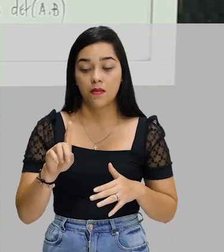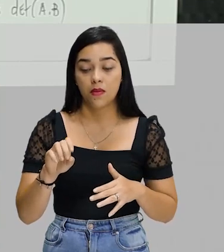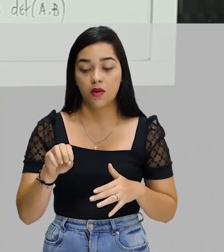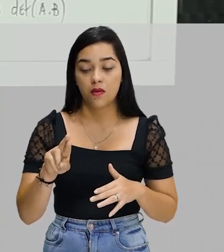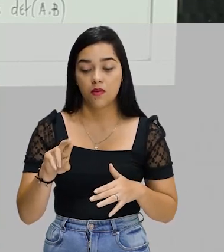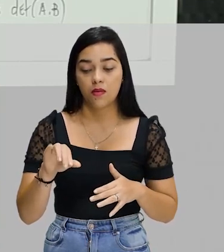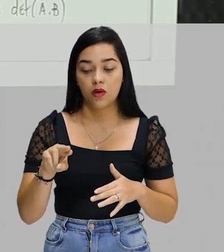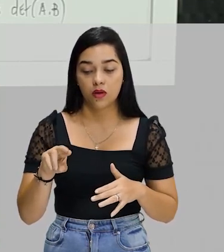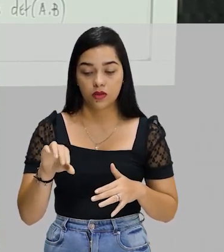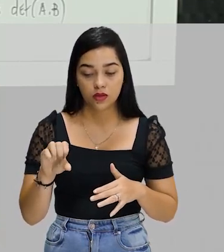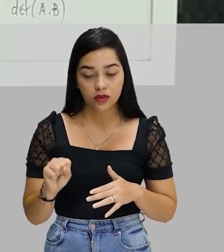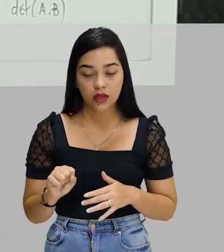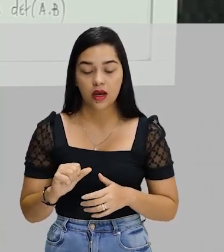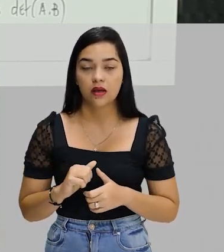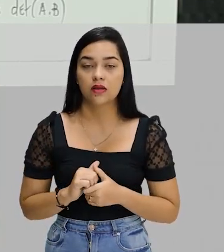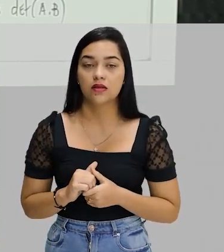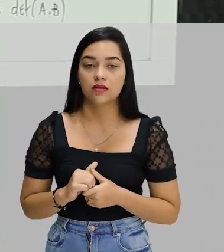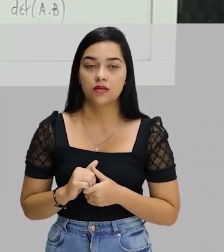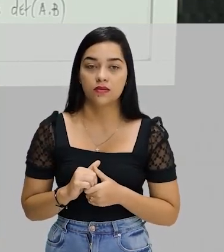proporcionais.